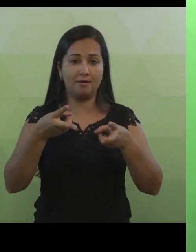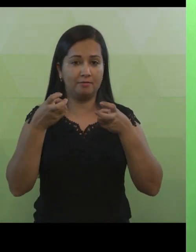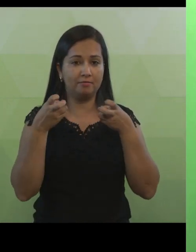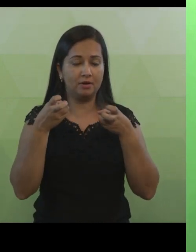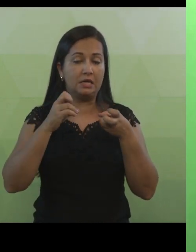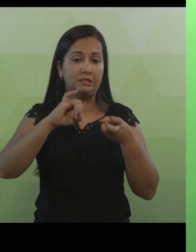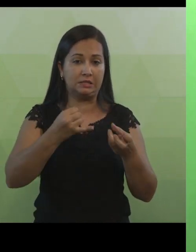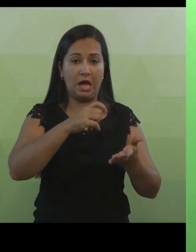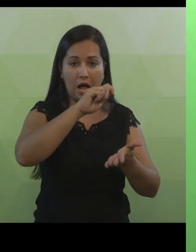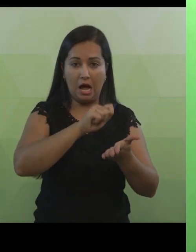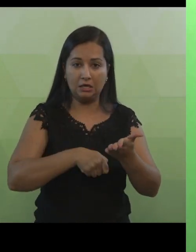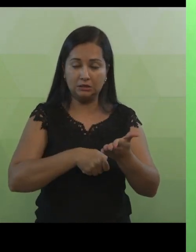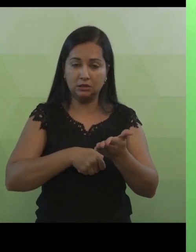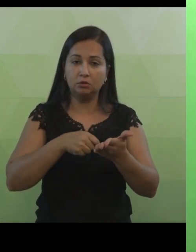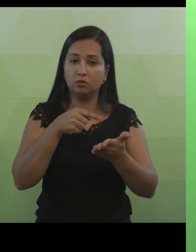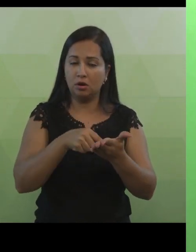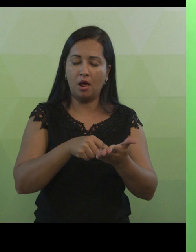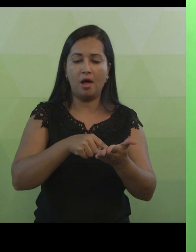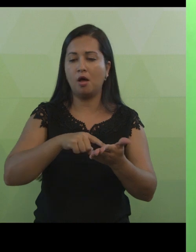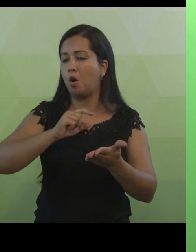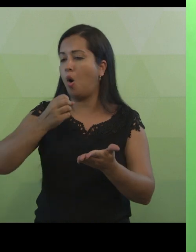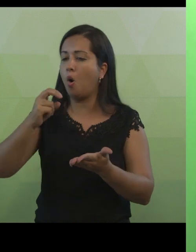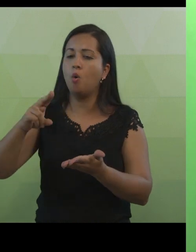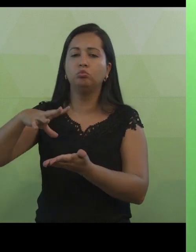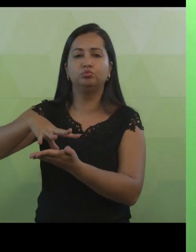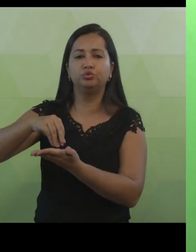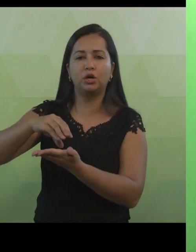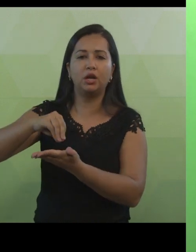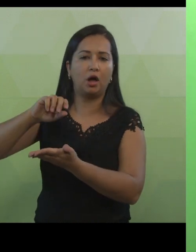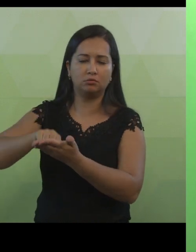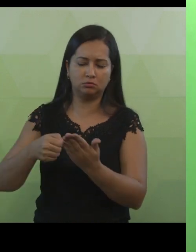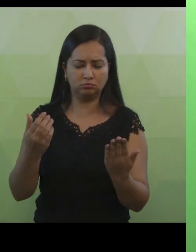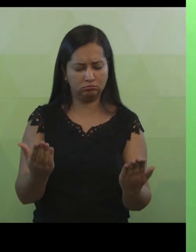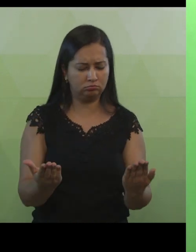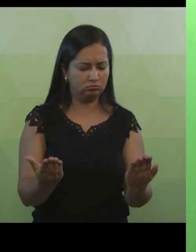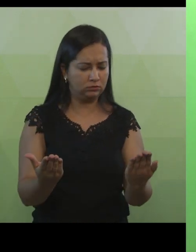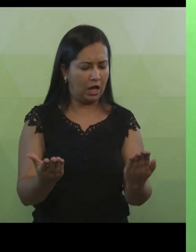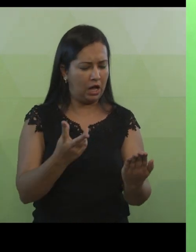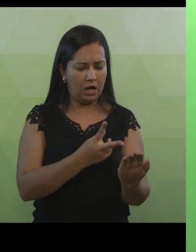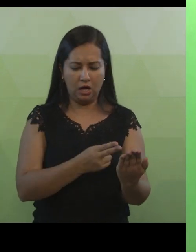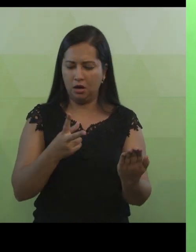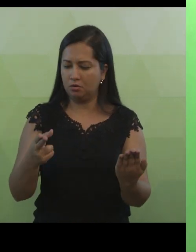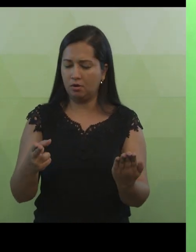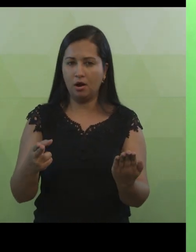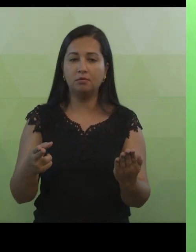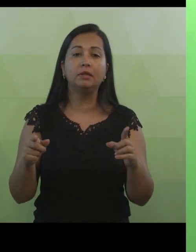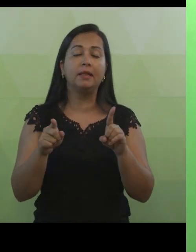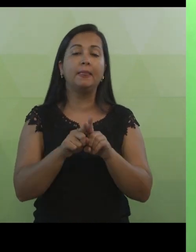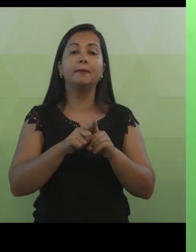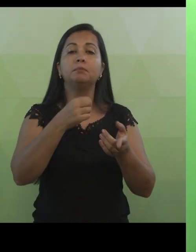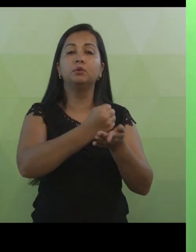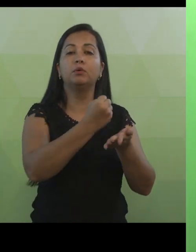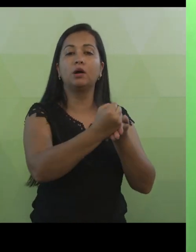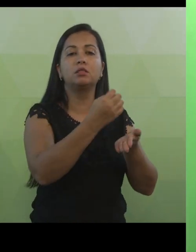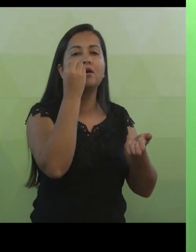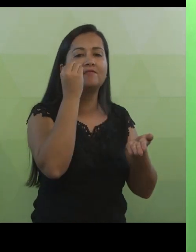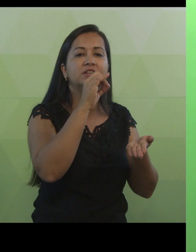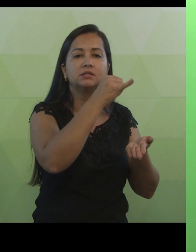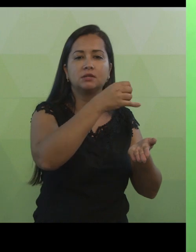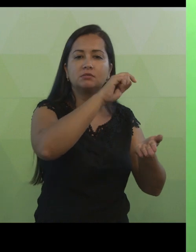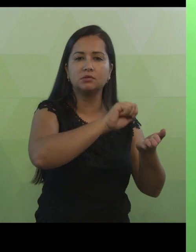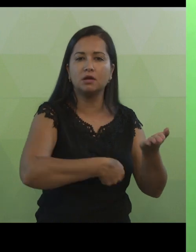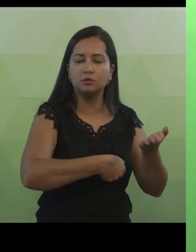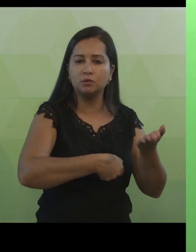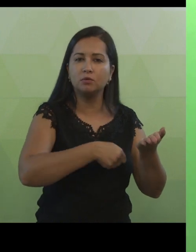autenticada de um documento. Verificamos se a assinatura contida em um documento ou cópia de um documento é igual à assinatura da pessoa contida